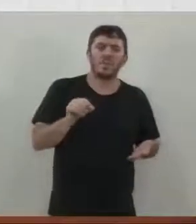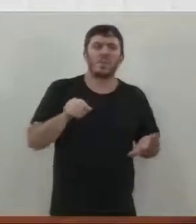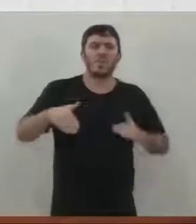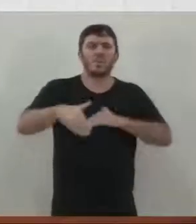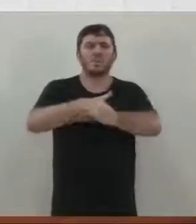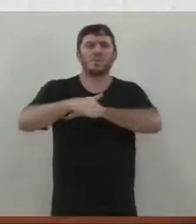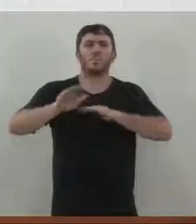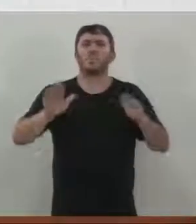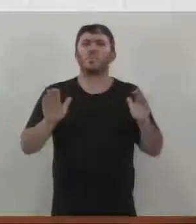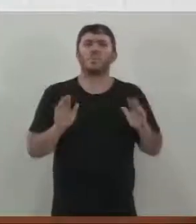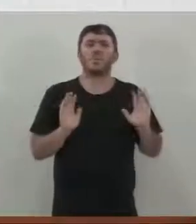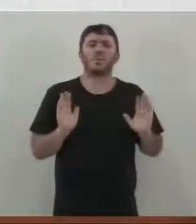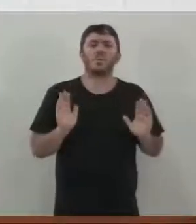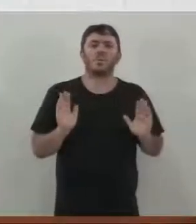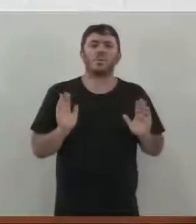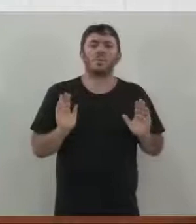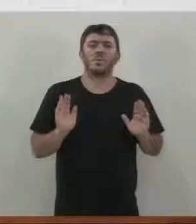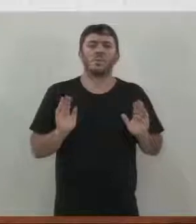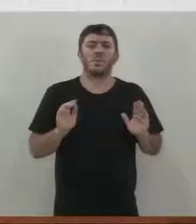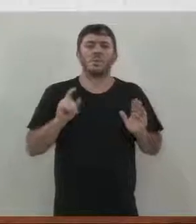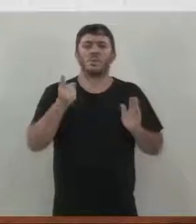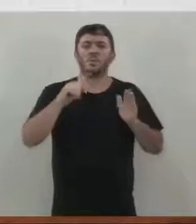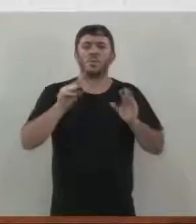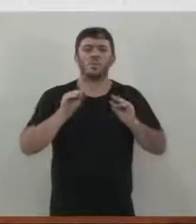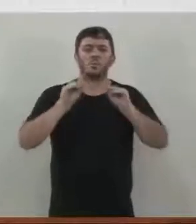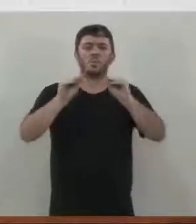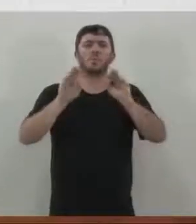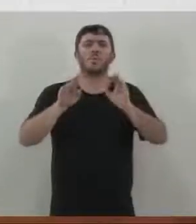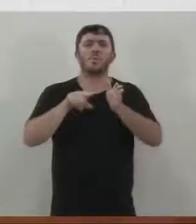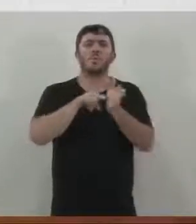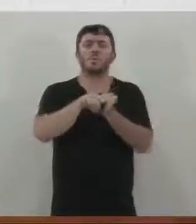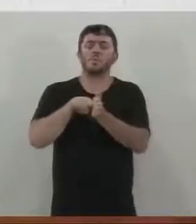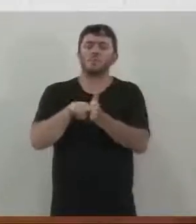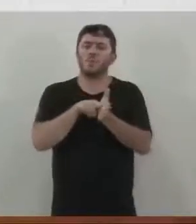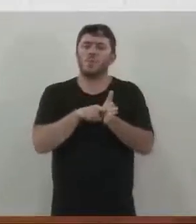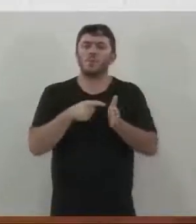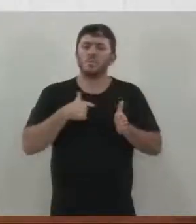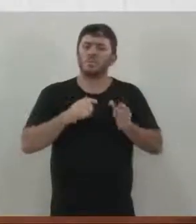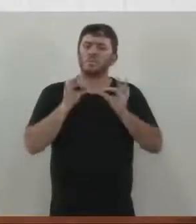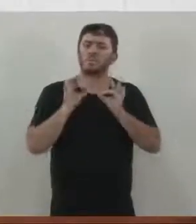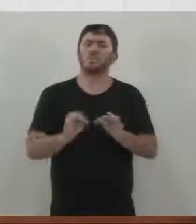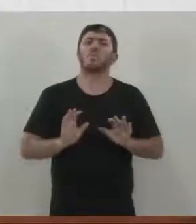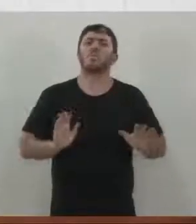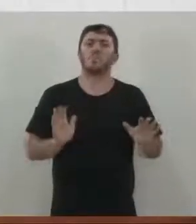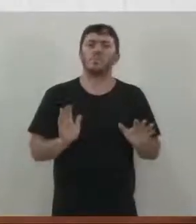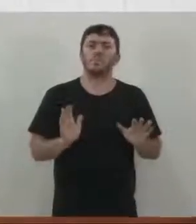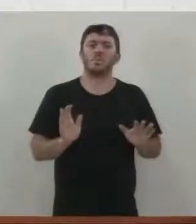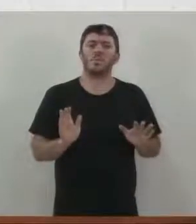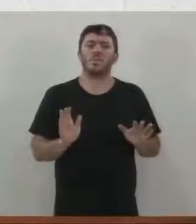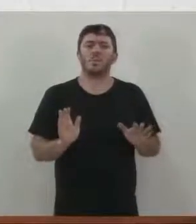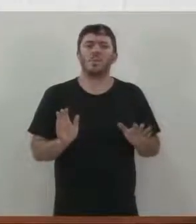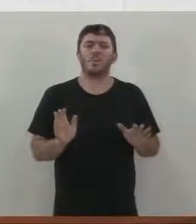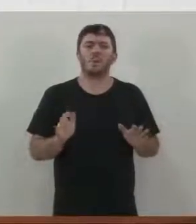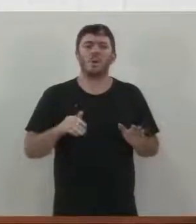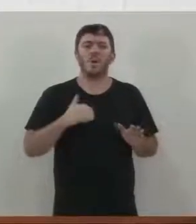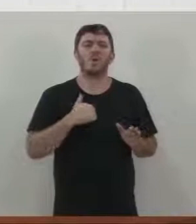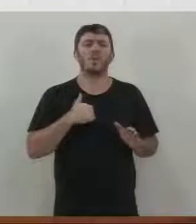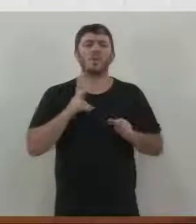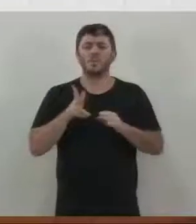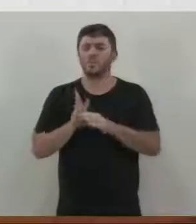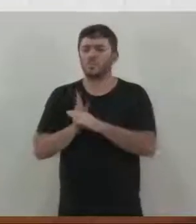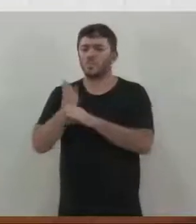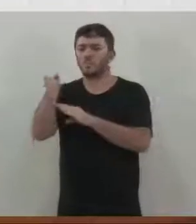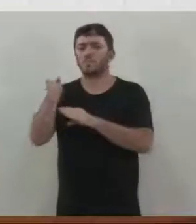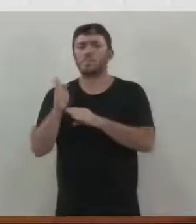rua. Não é tudo aquilo que se posta na pesquisa, não. E disso eu tenho certeza. Porque quem caminha, quem anda nas